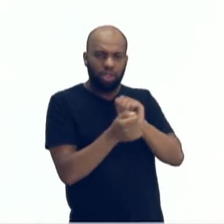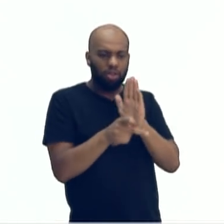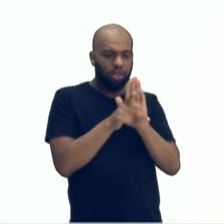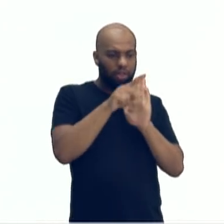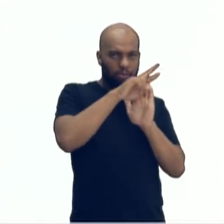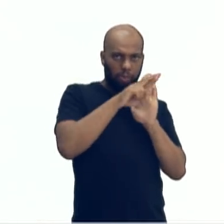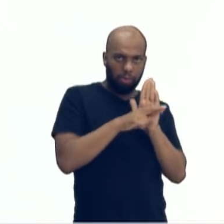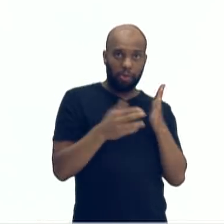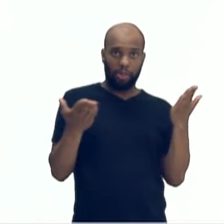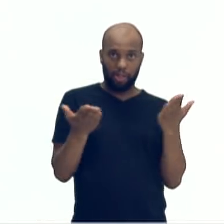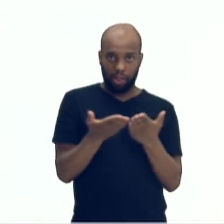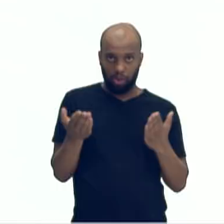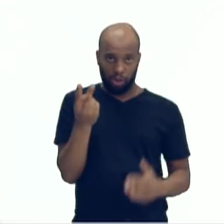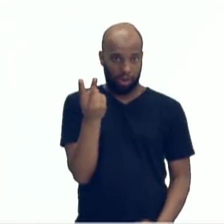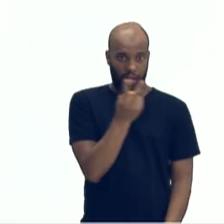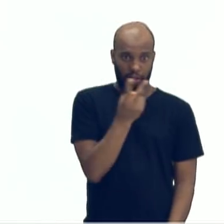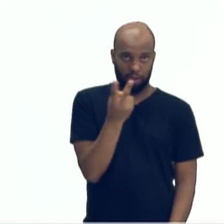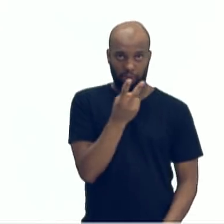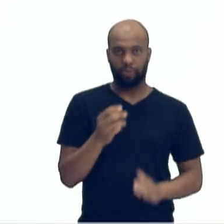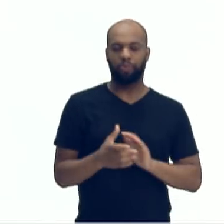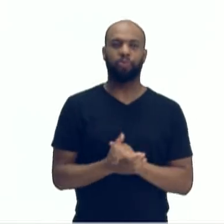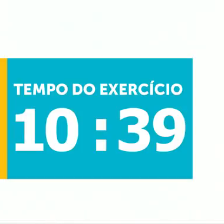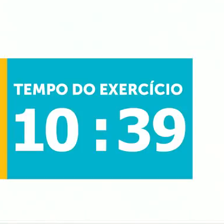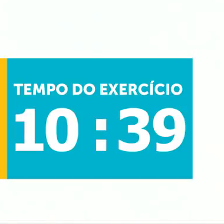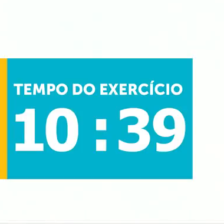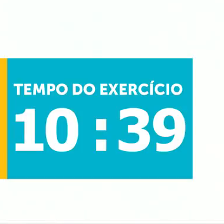propriedade nesses dois itens. Tá ok?